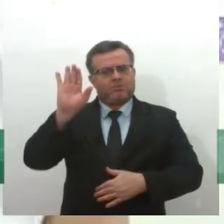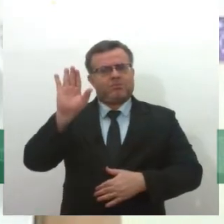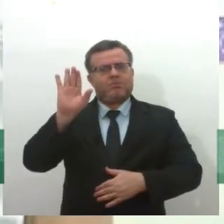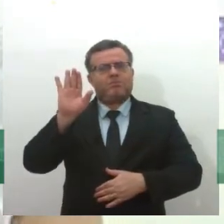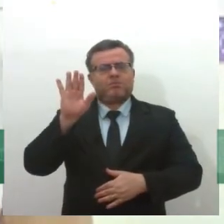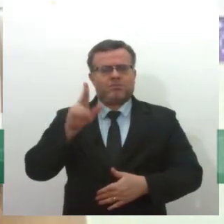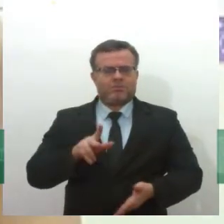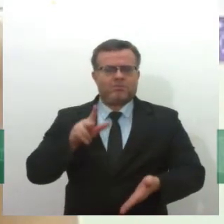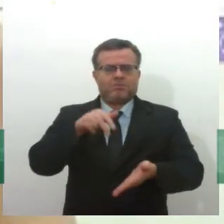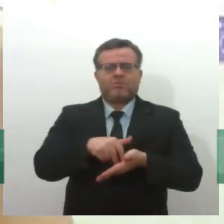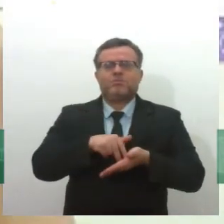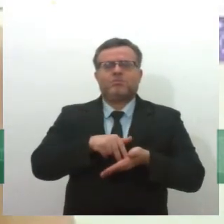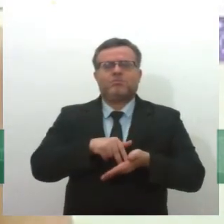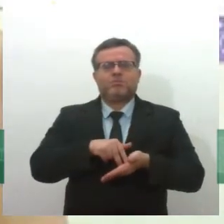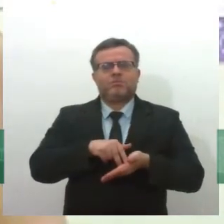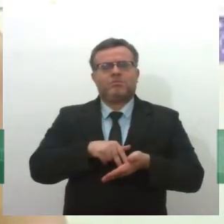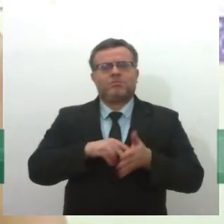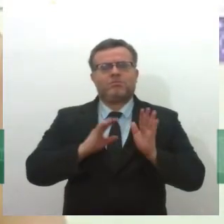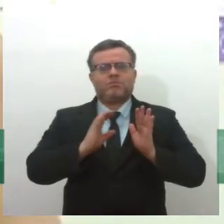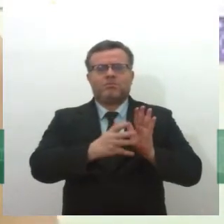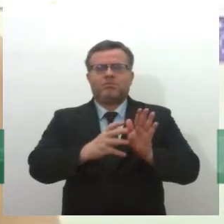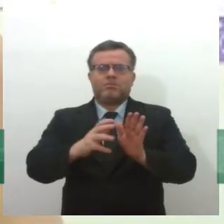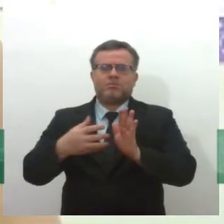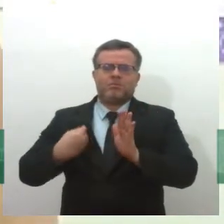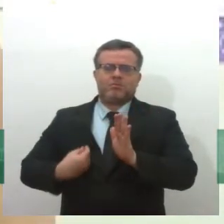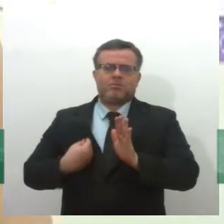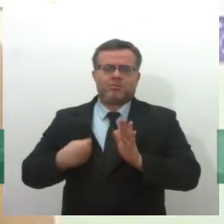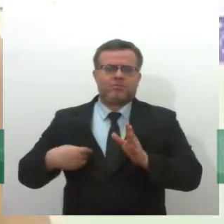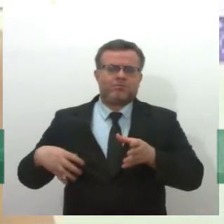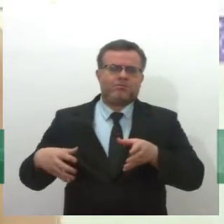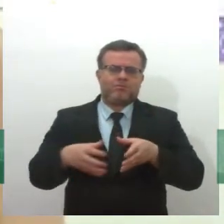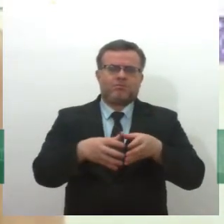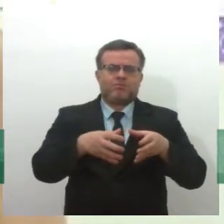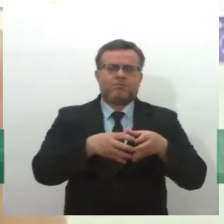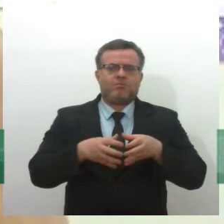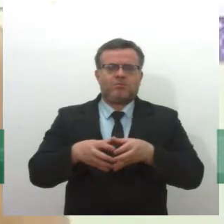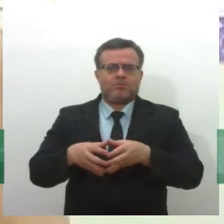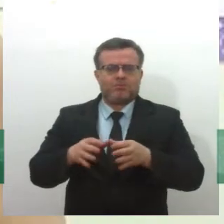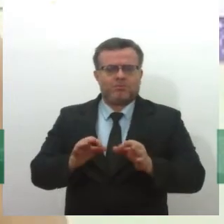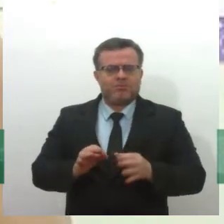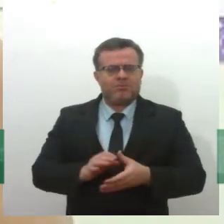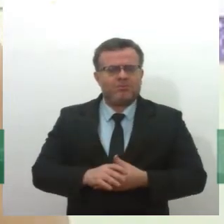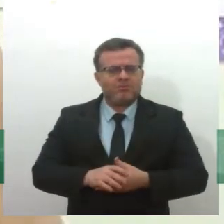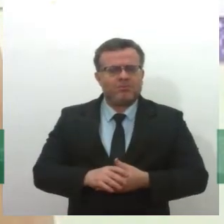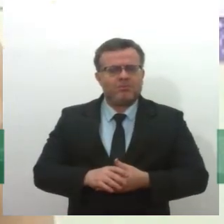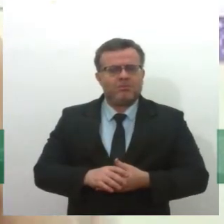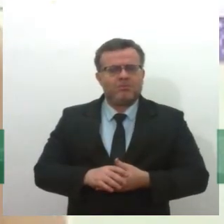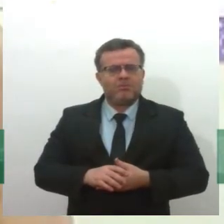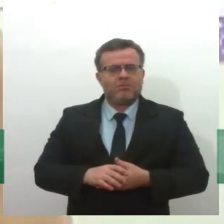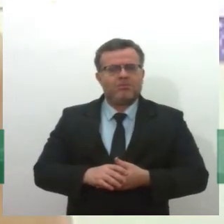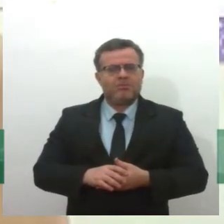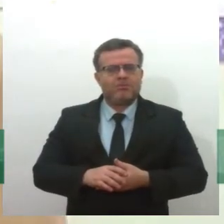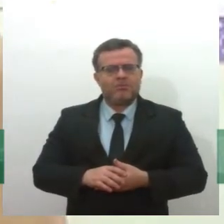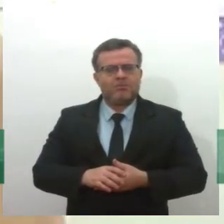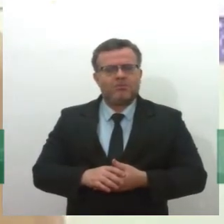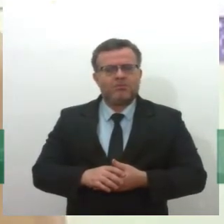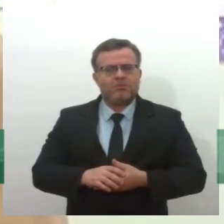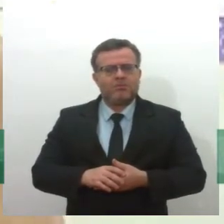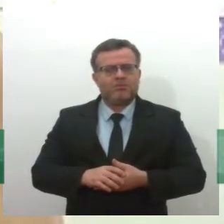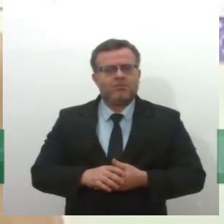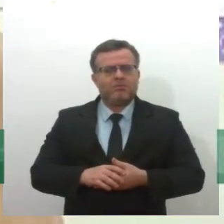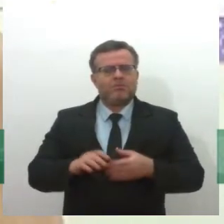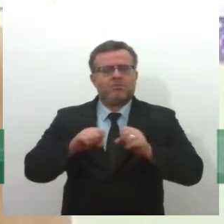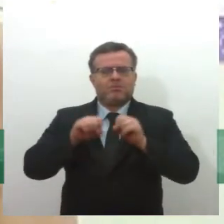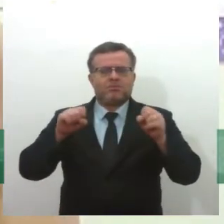poder intervir nos partidos, intervir nessa estrutura, porque a estrutura dos partidos, como todos, reflete um sistema machista, um